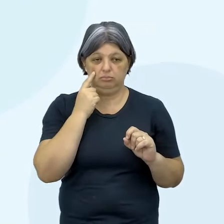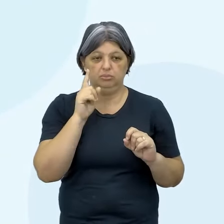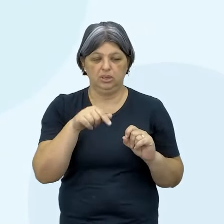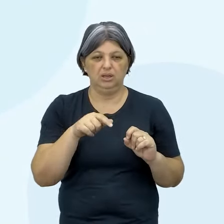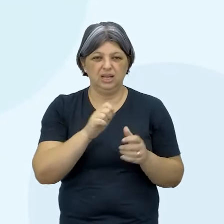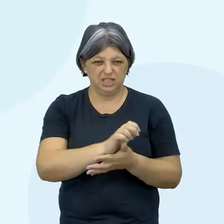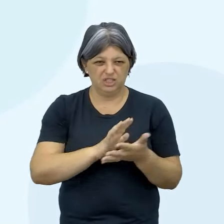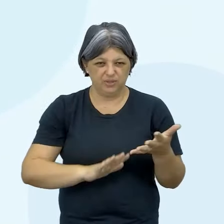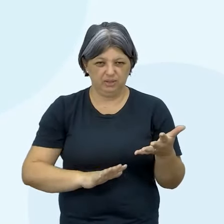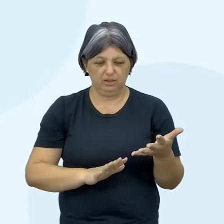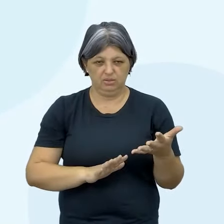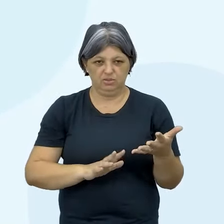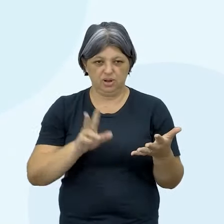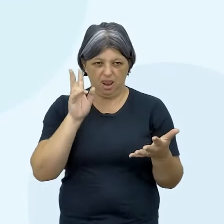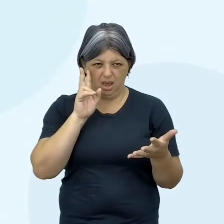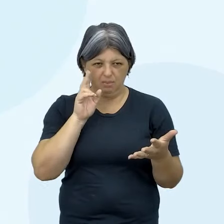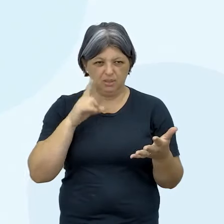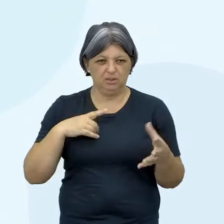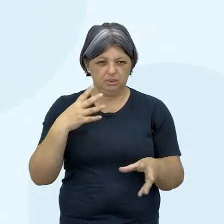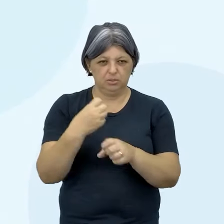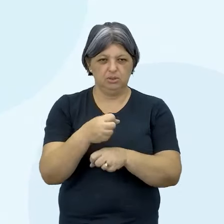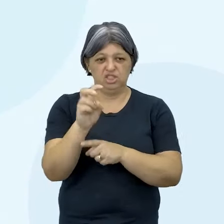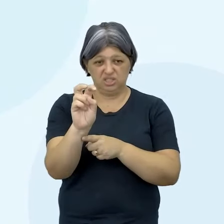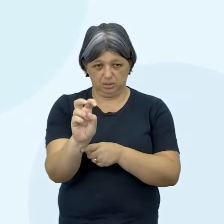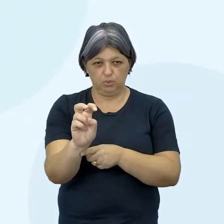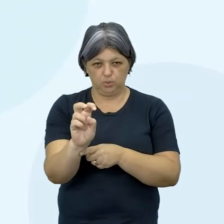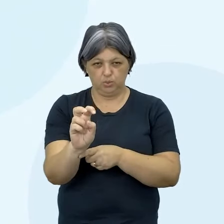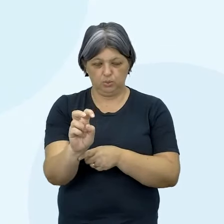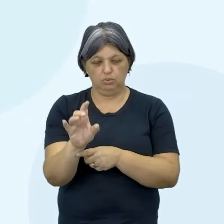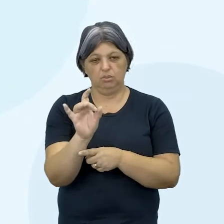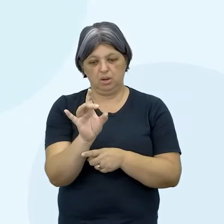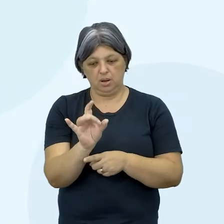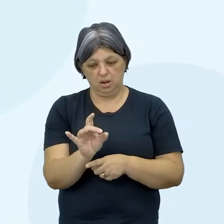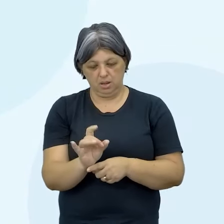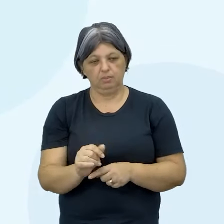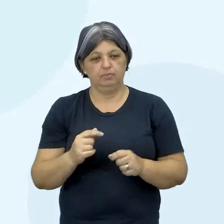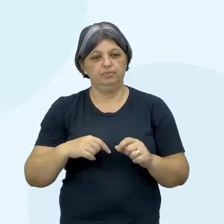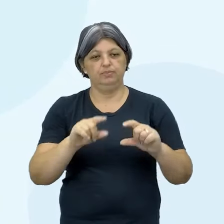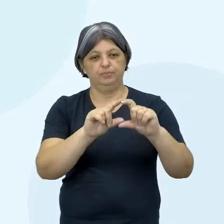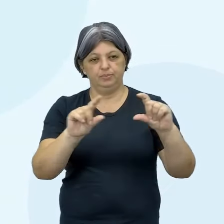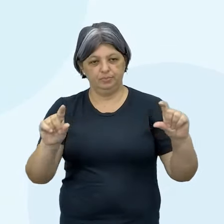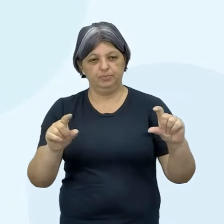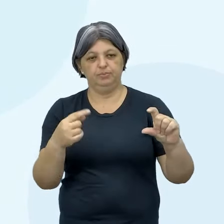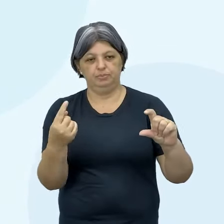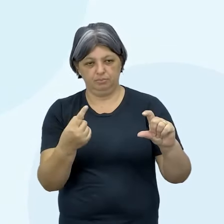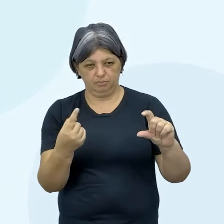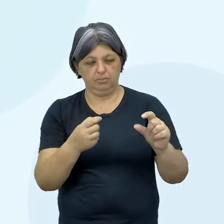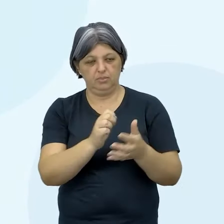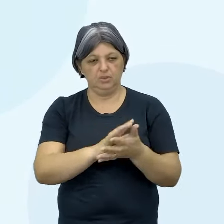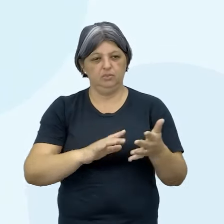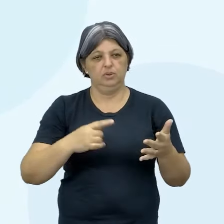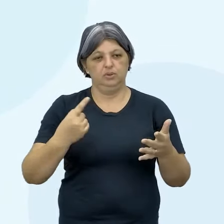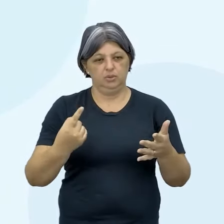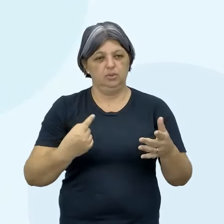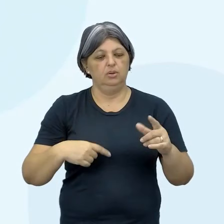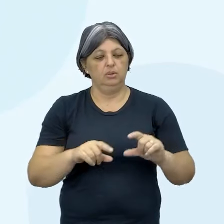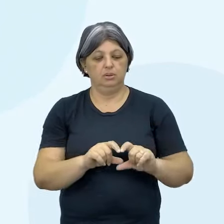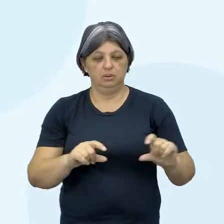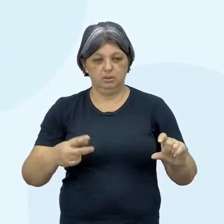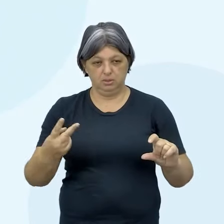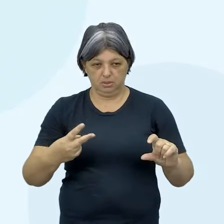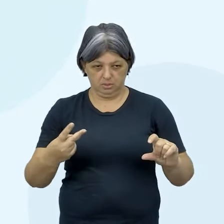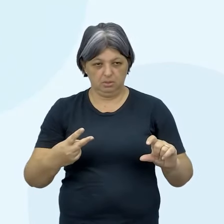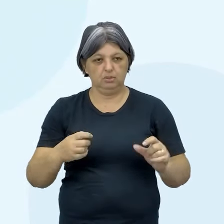Lembra que a gente falou que tem 5 atividades cada componente? Então, a gente vai ter 5 linhas aqui, ó. Primeira linha, atividade 1. Segunda